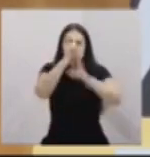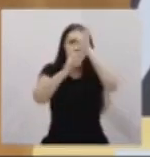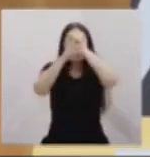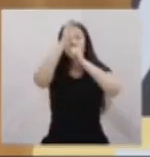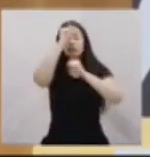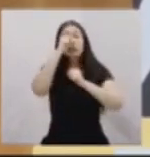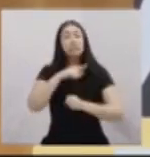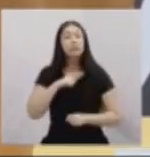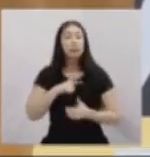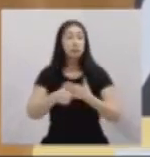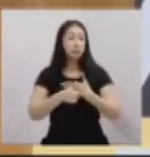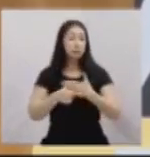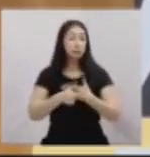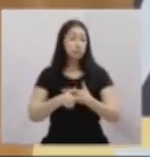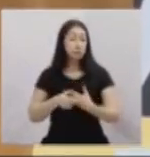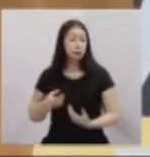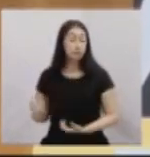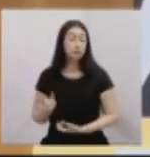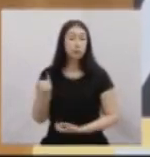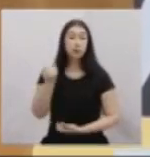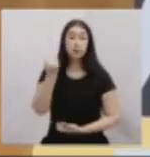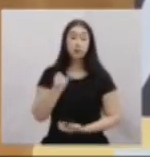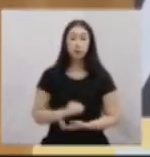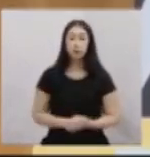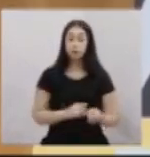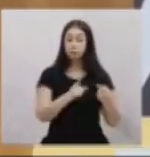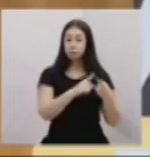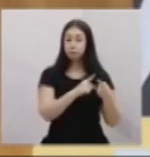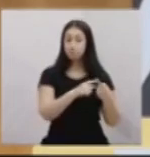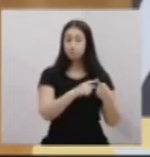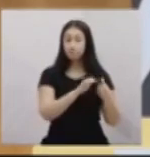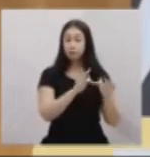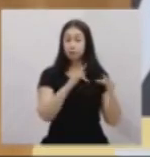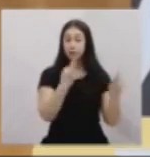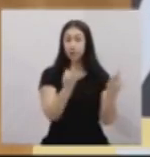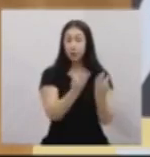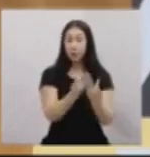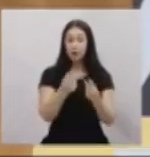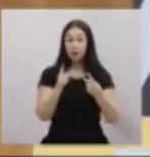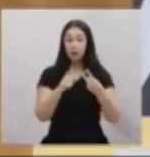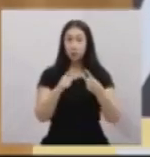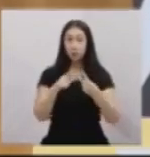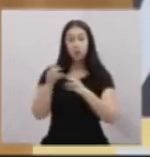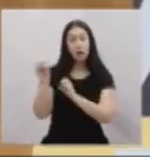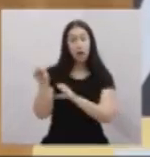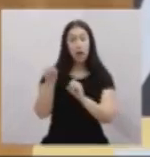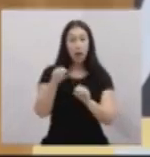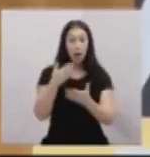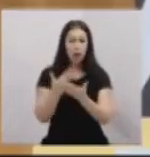desempenham um papel extraordinário. A família, a escola e a